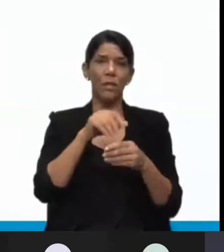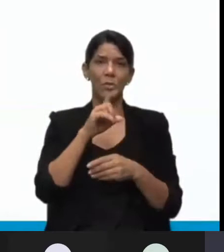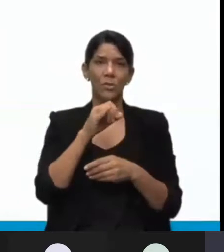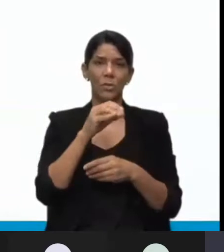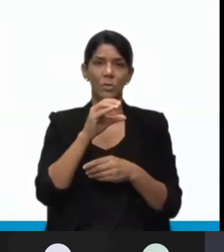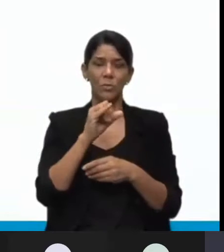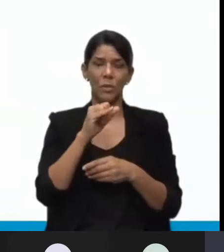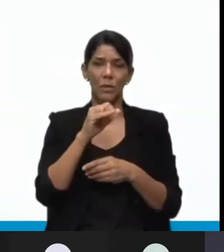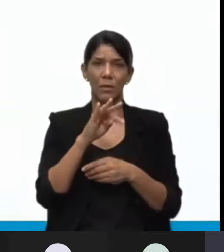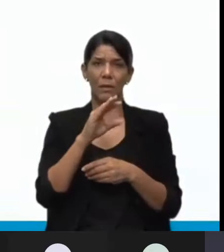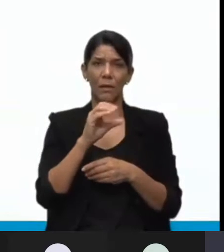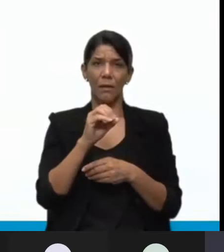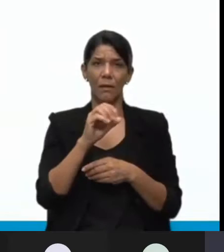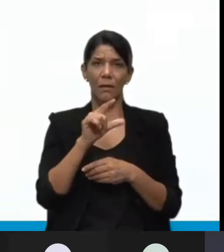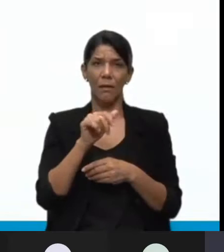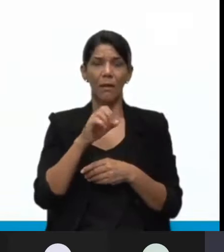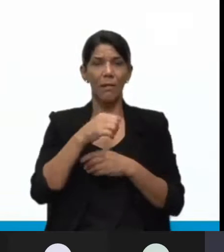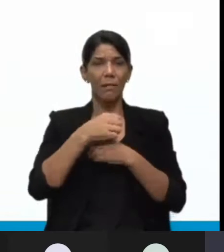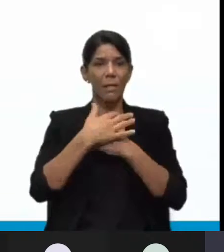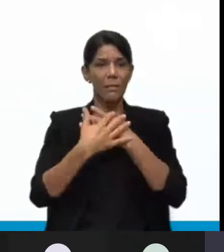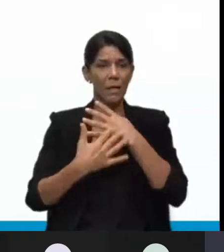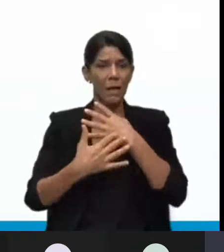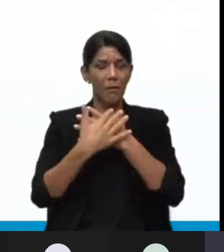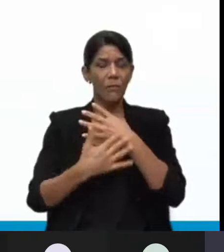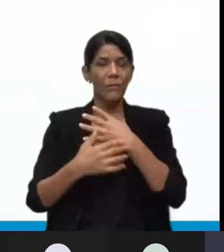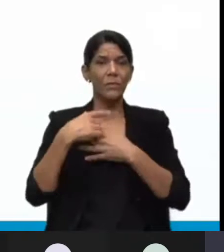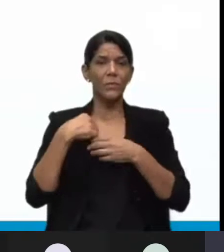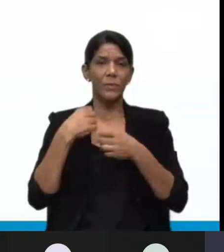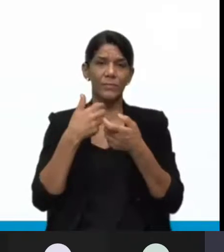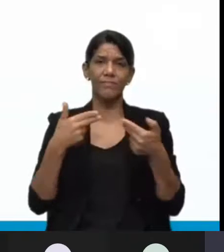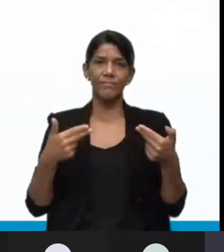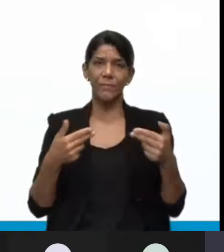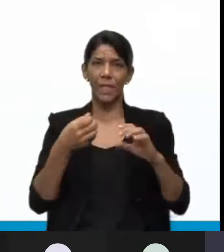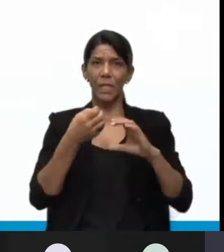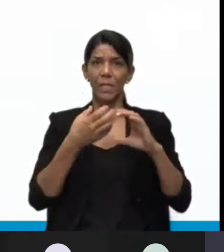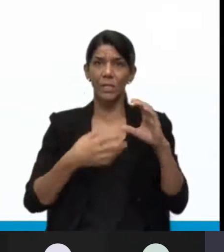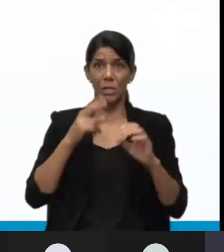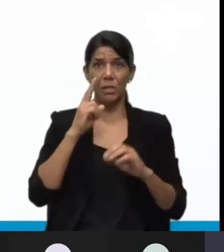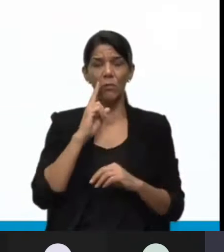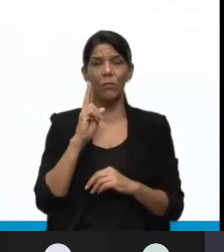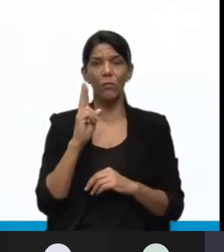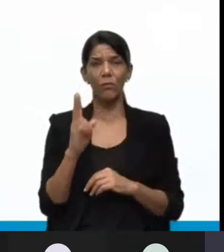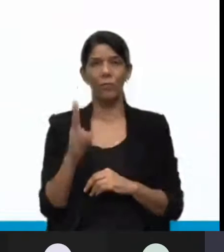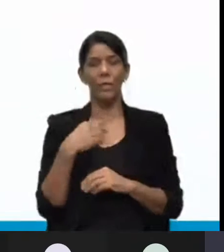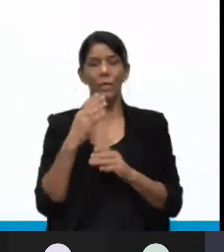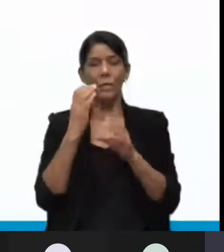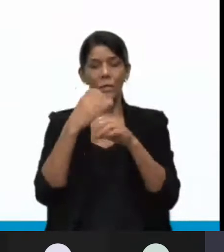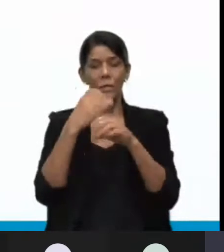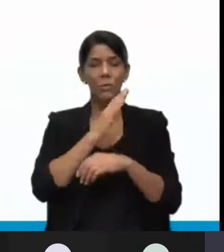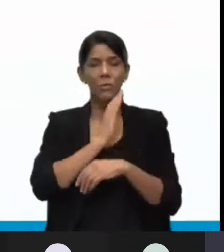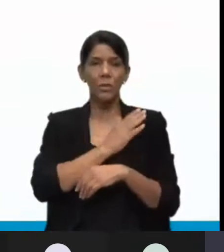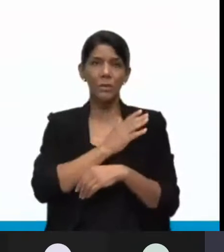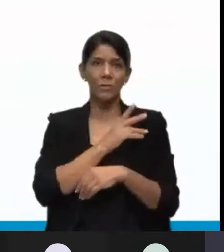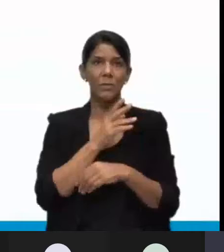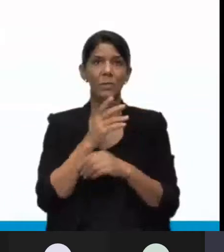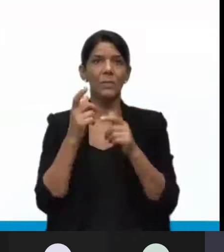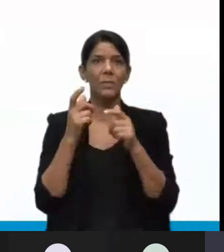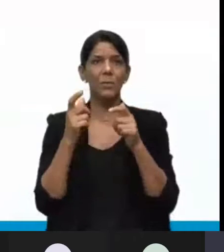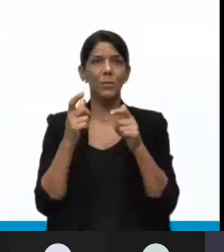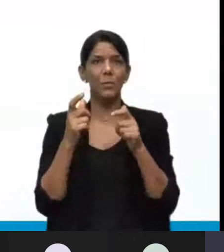discos intercalares, né? Nessas fibras. Então, são essas características que eu vou observar aqui na lâmina de coração,